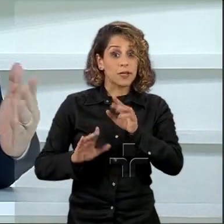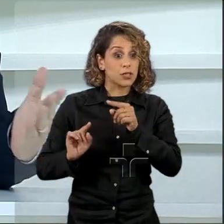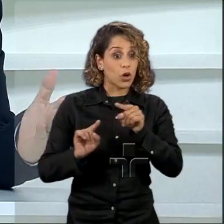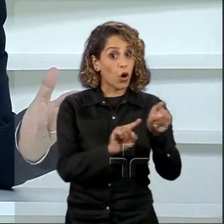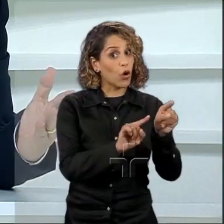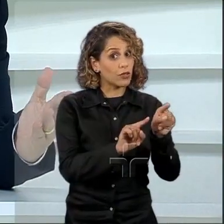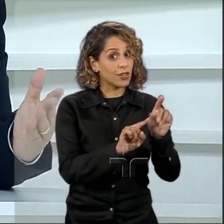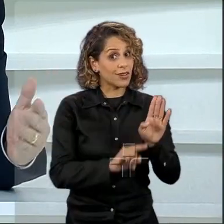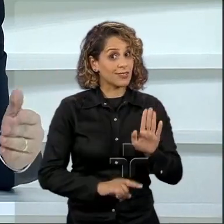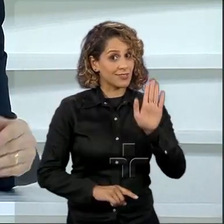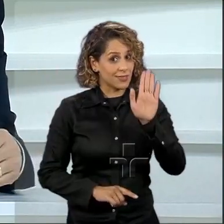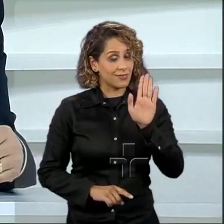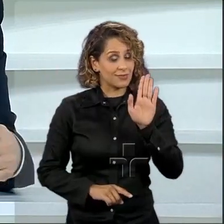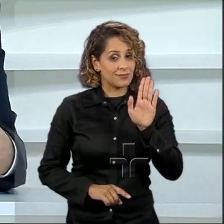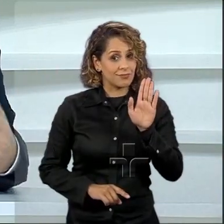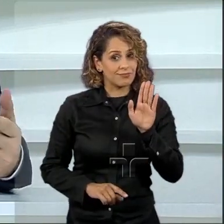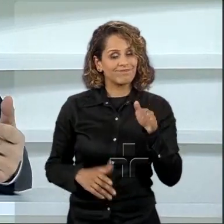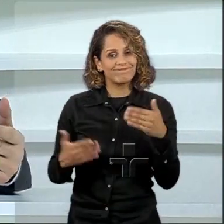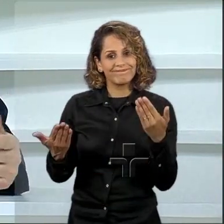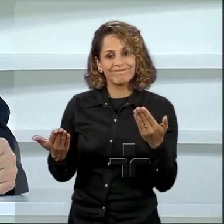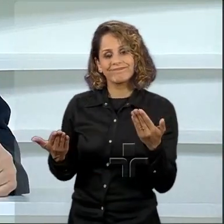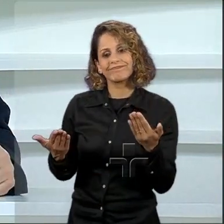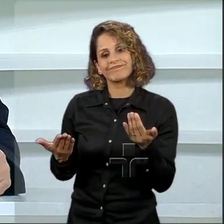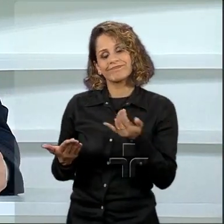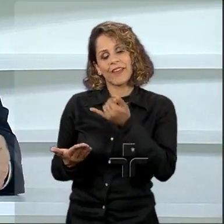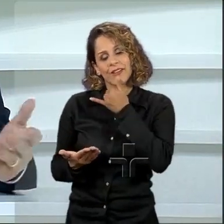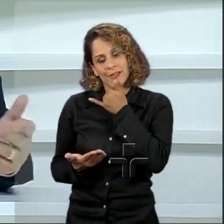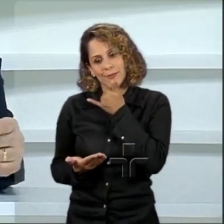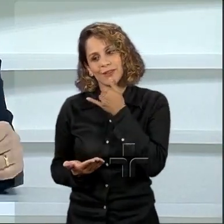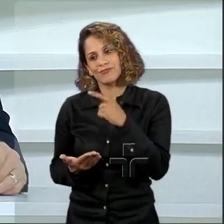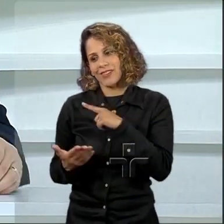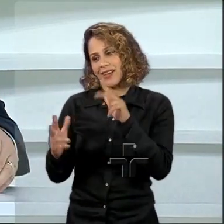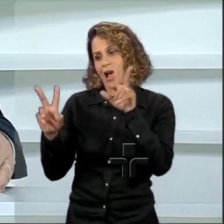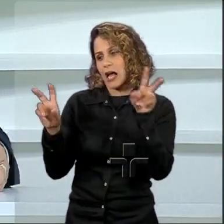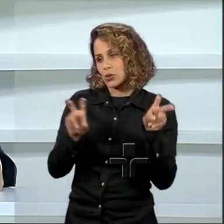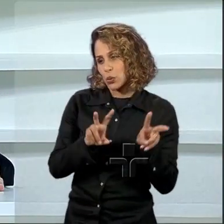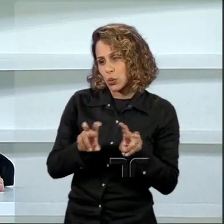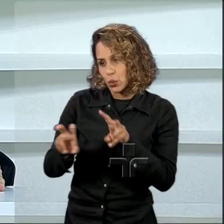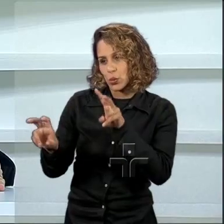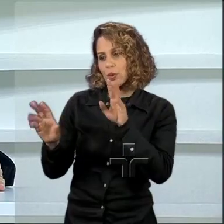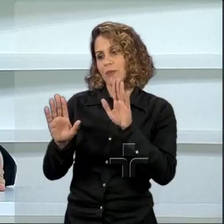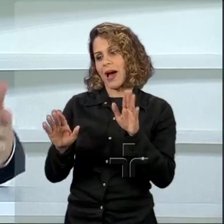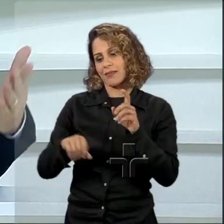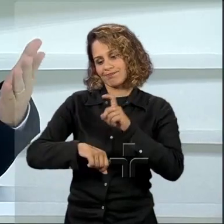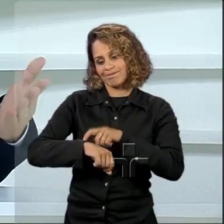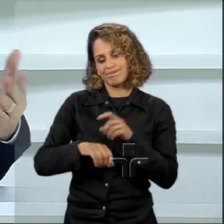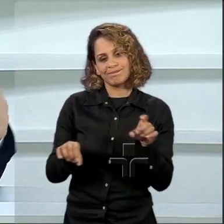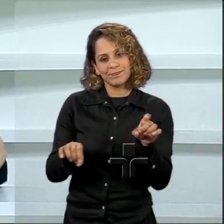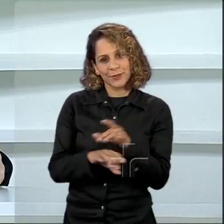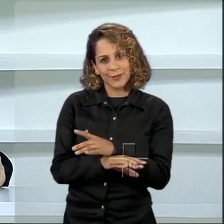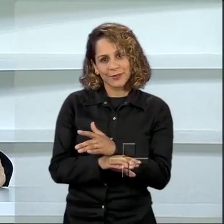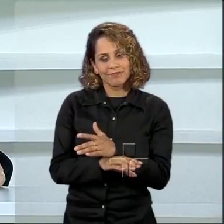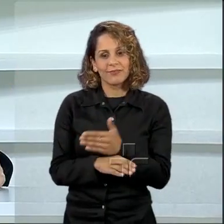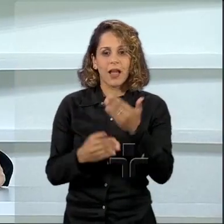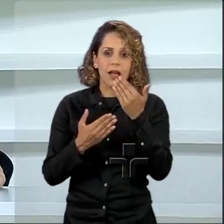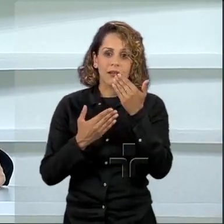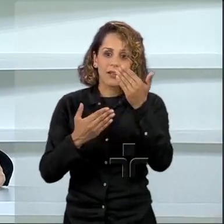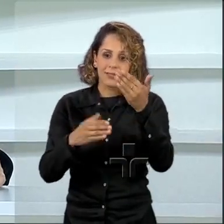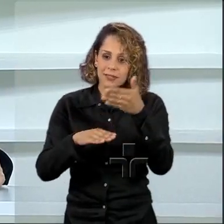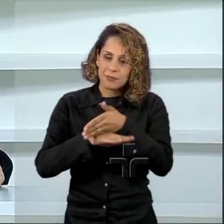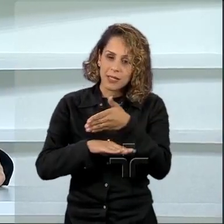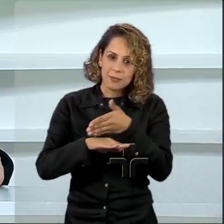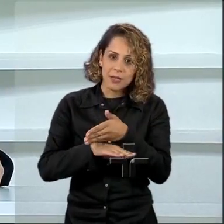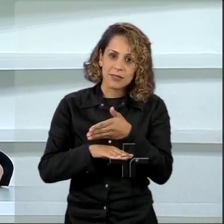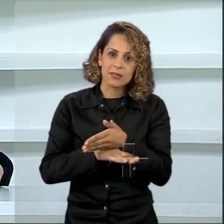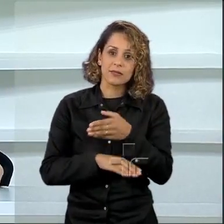contra o candidato. Infelizmente, a gente teria muito assunto ainda, mas nosso tempo acabou. E agradeço a participação